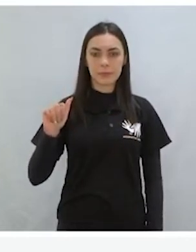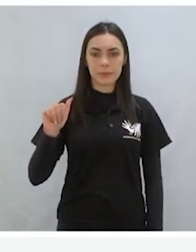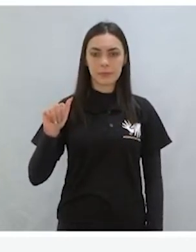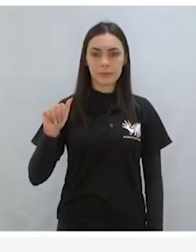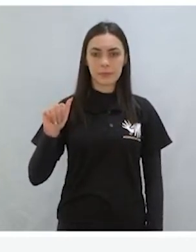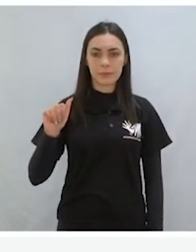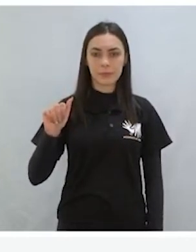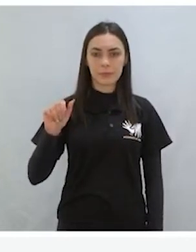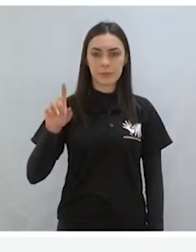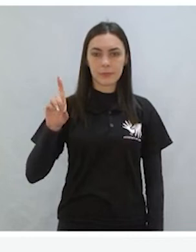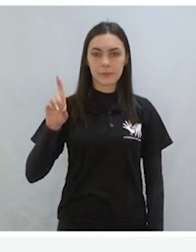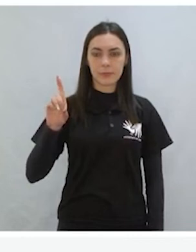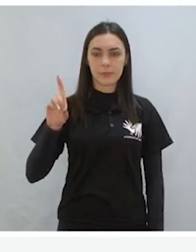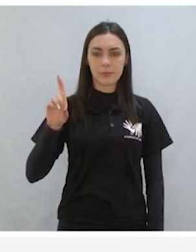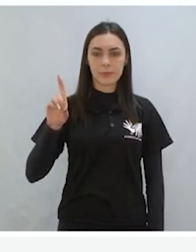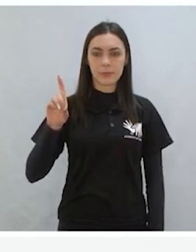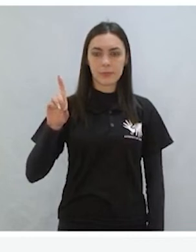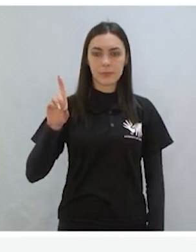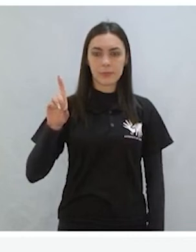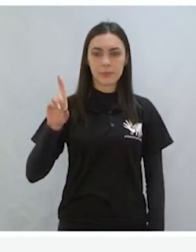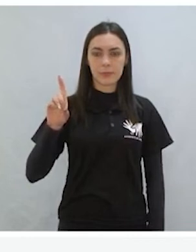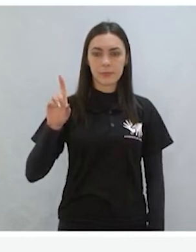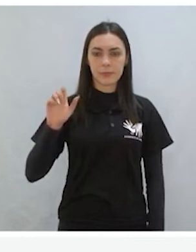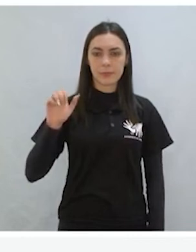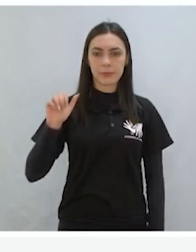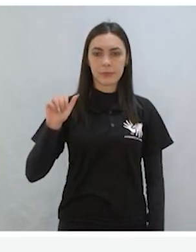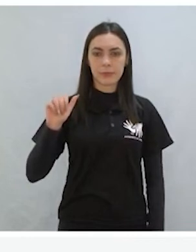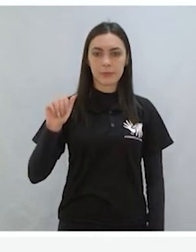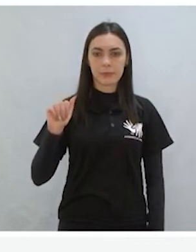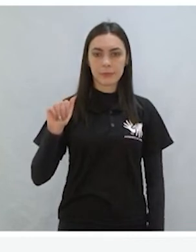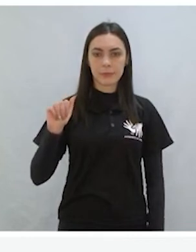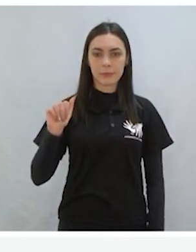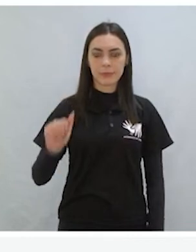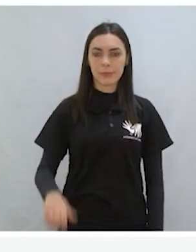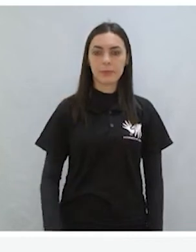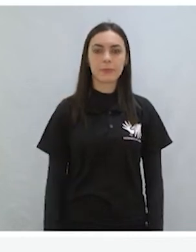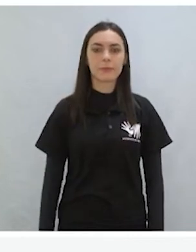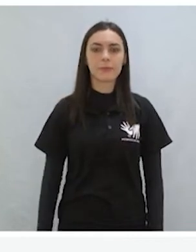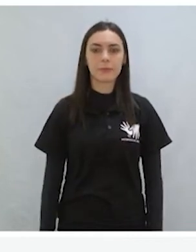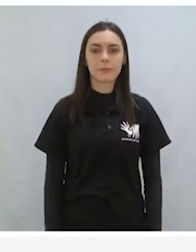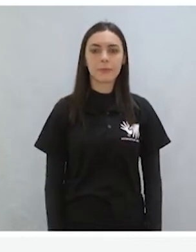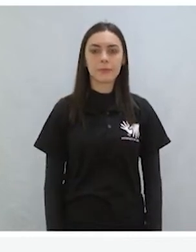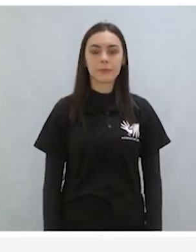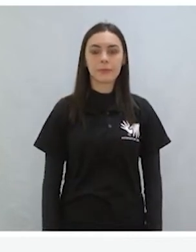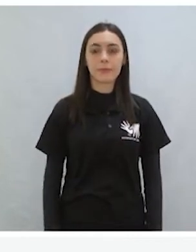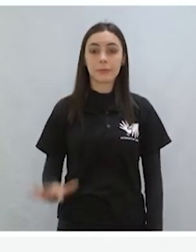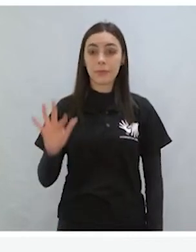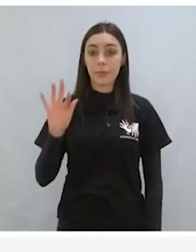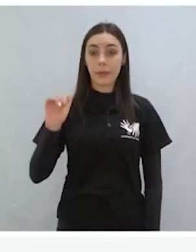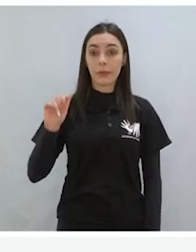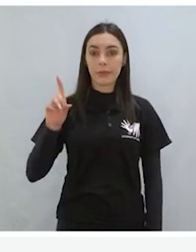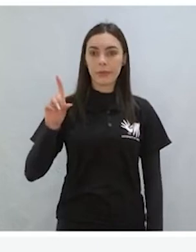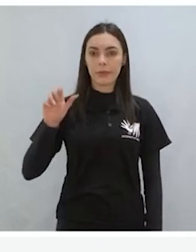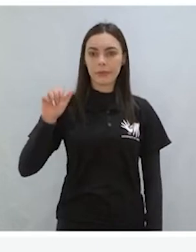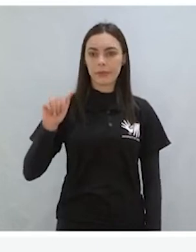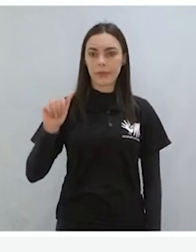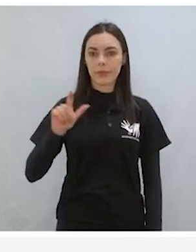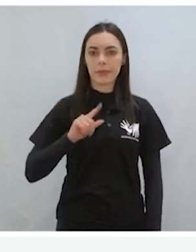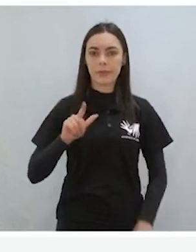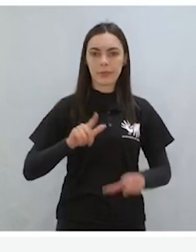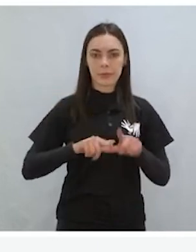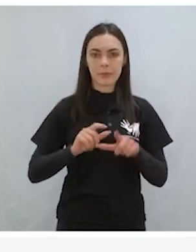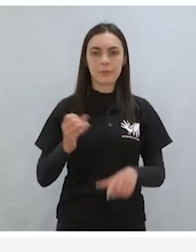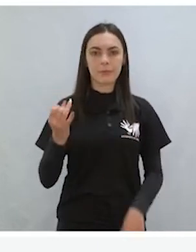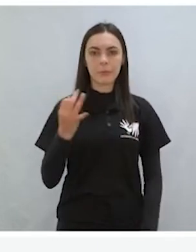A, letra D e letra A. A palavra fada